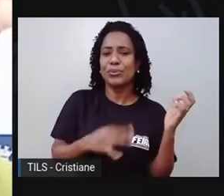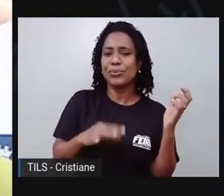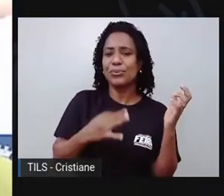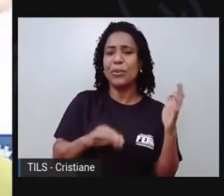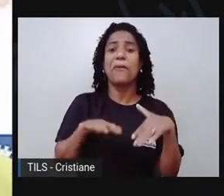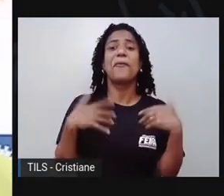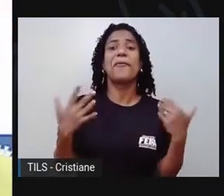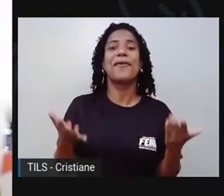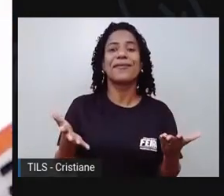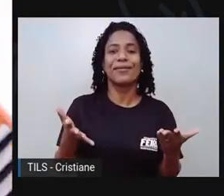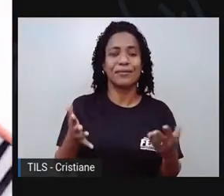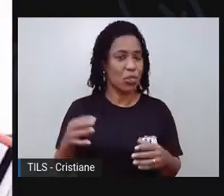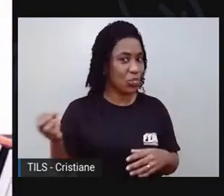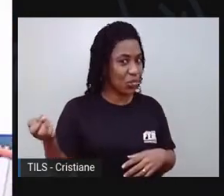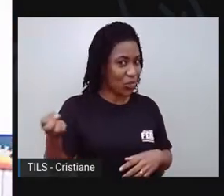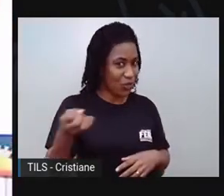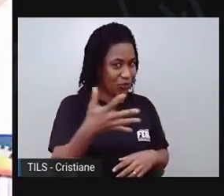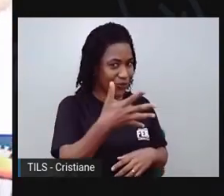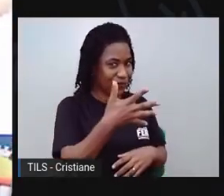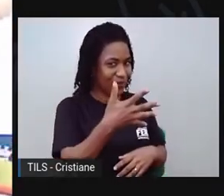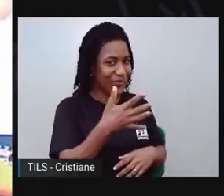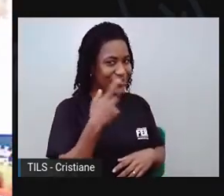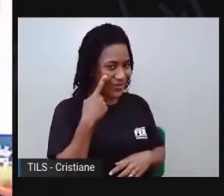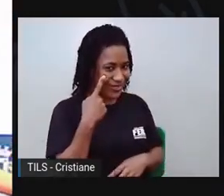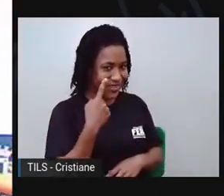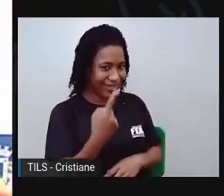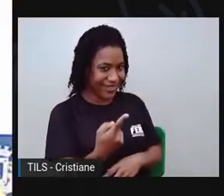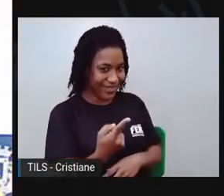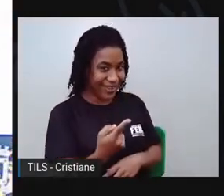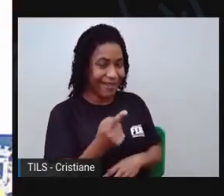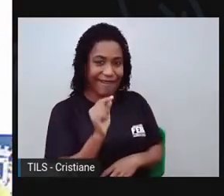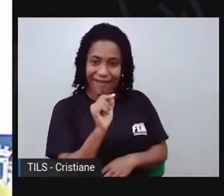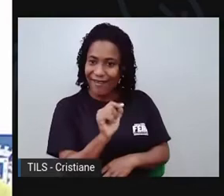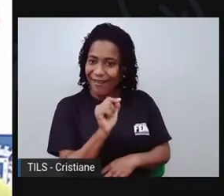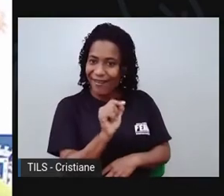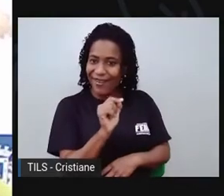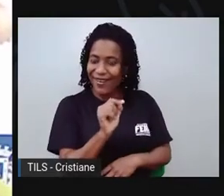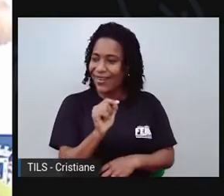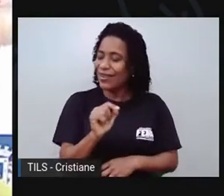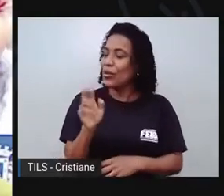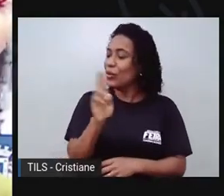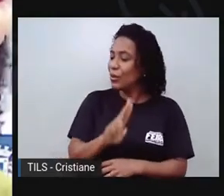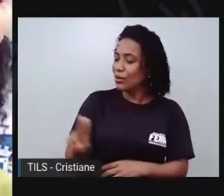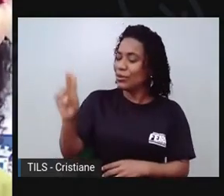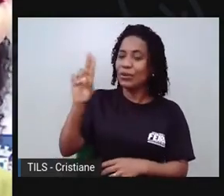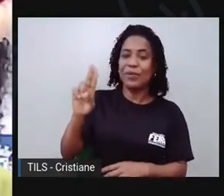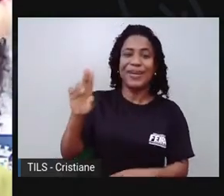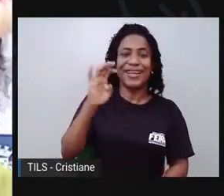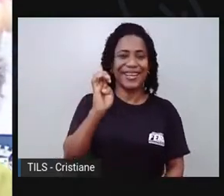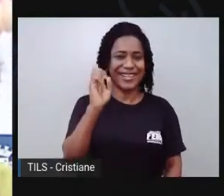hoje. tocar? Qual que O é, hein? nome desse instrumento aqui é chamado de escaleta.